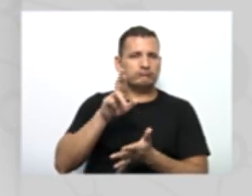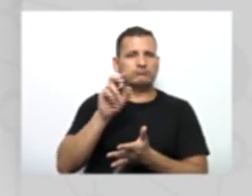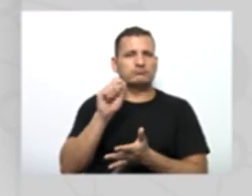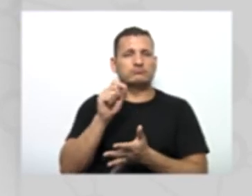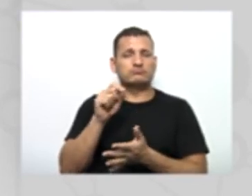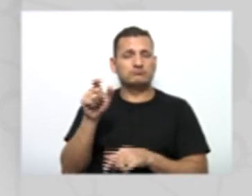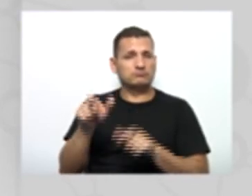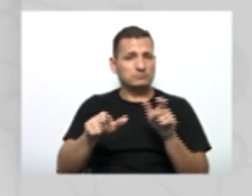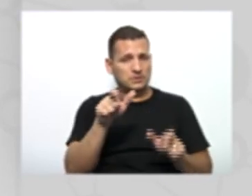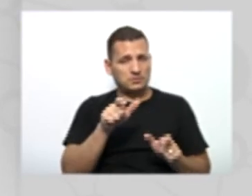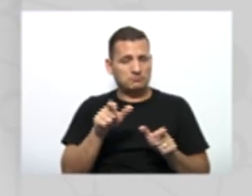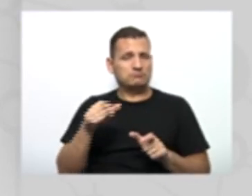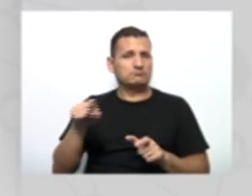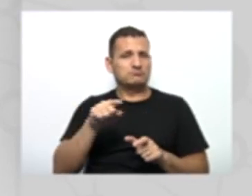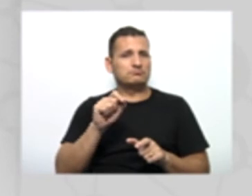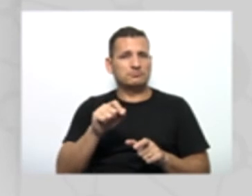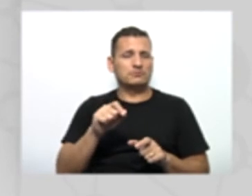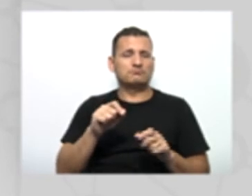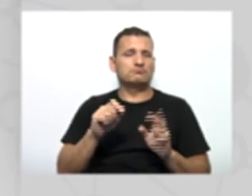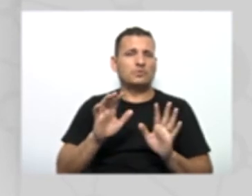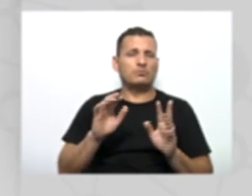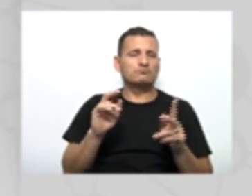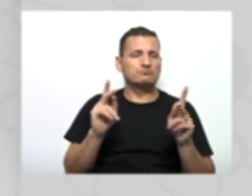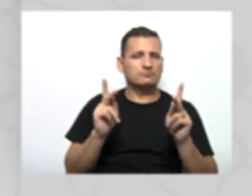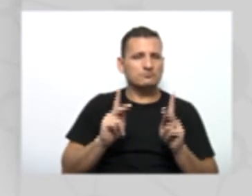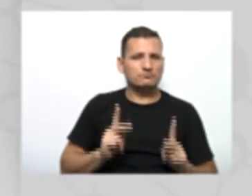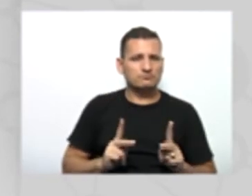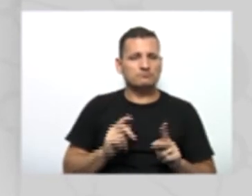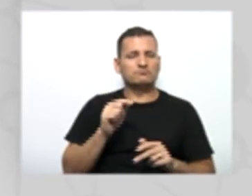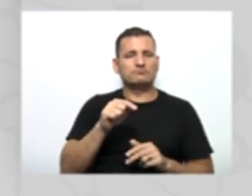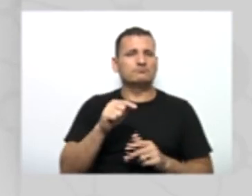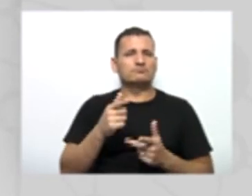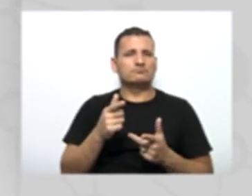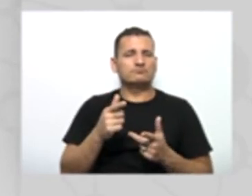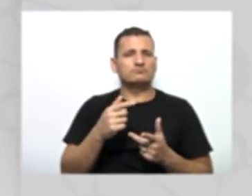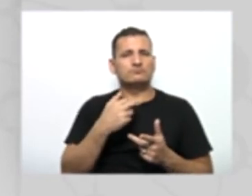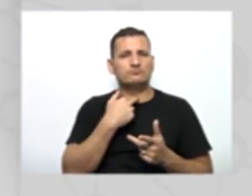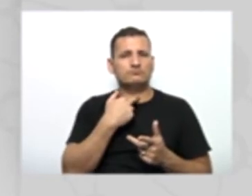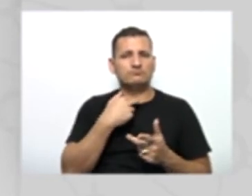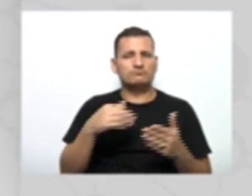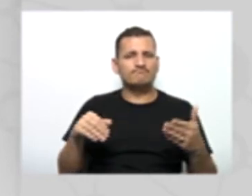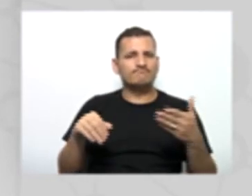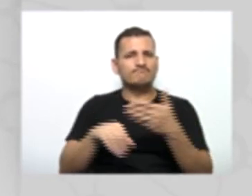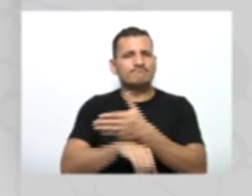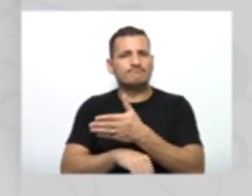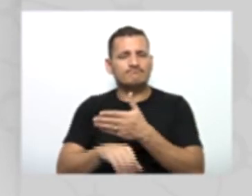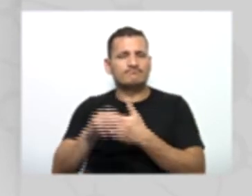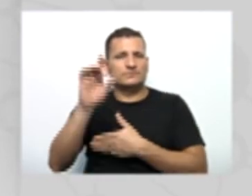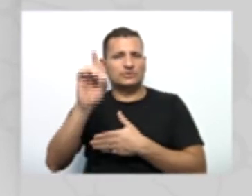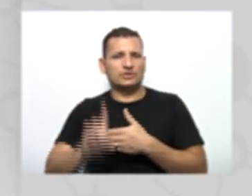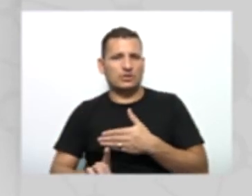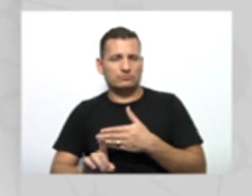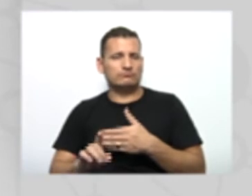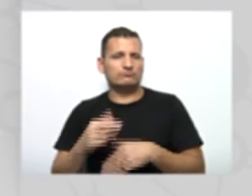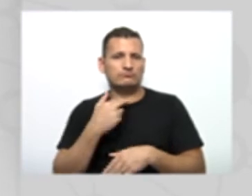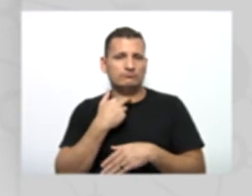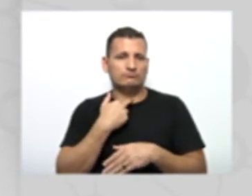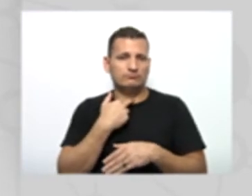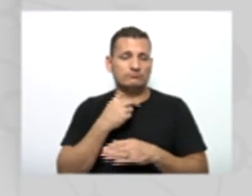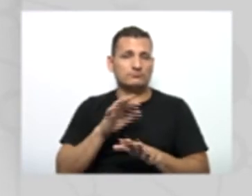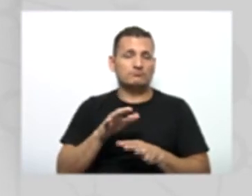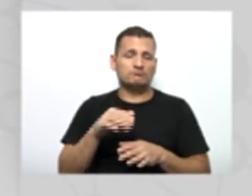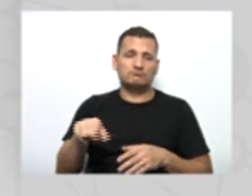em 1819. E naquela época, para o autor, no mundo moderno, ou seja, na sociedade da época que ele vivia, a